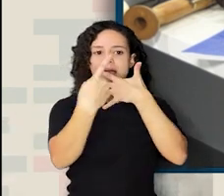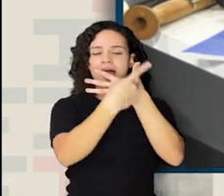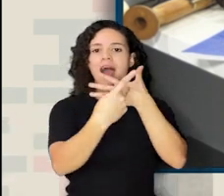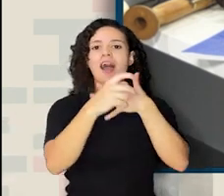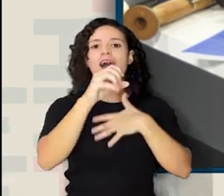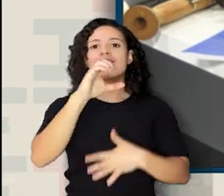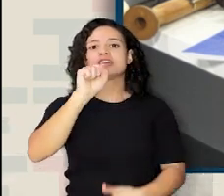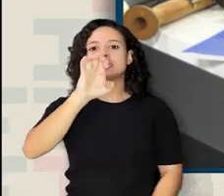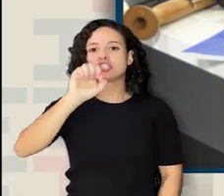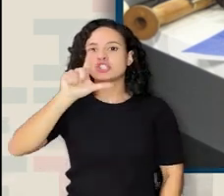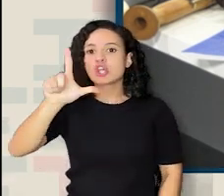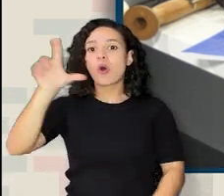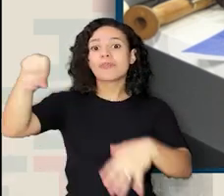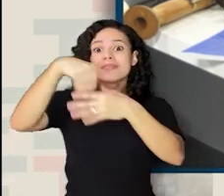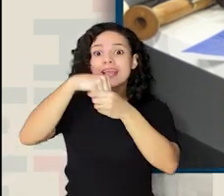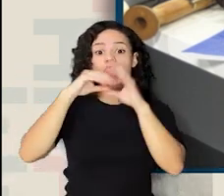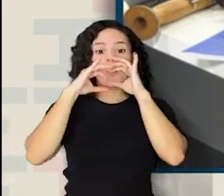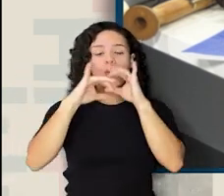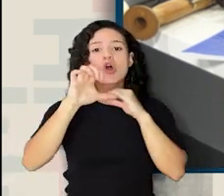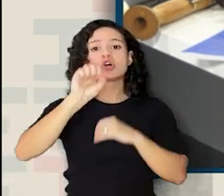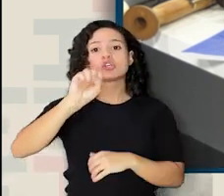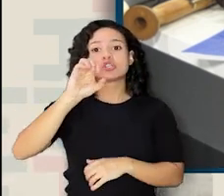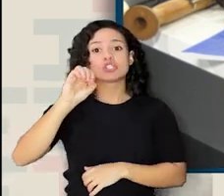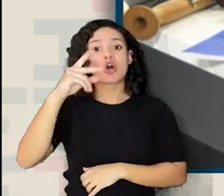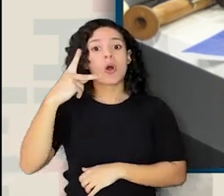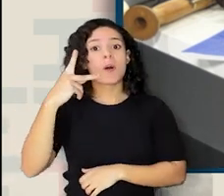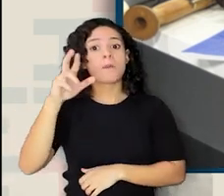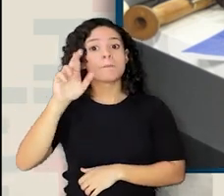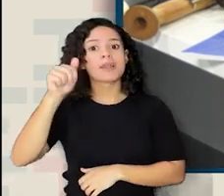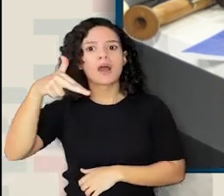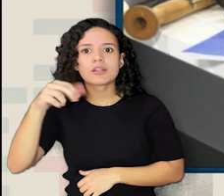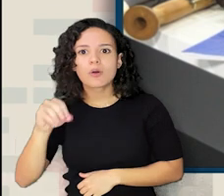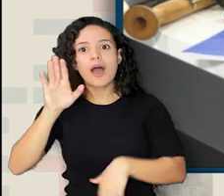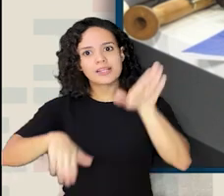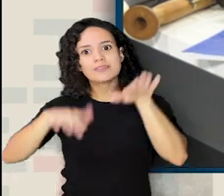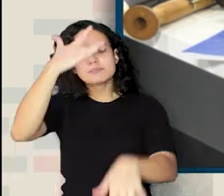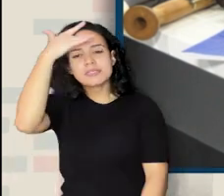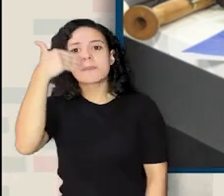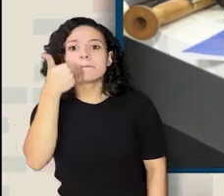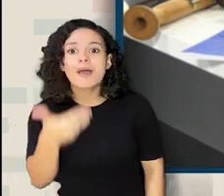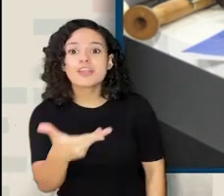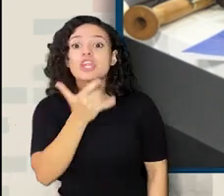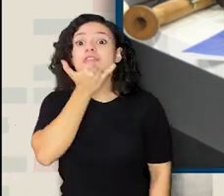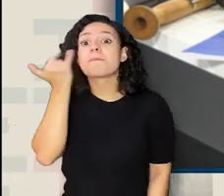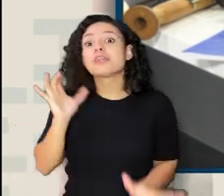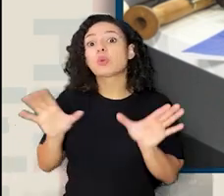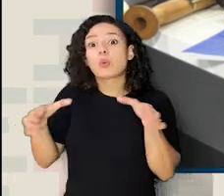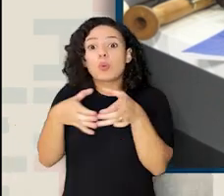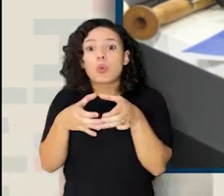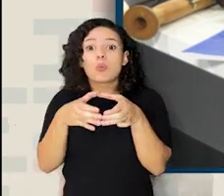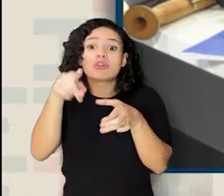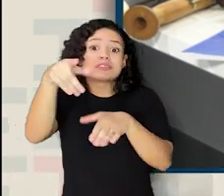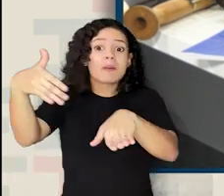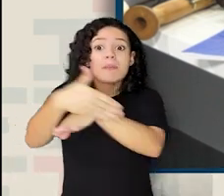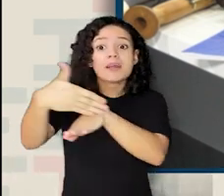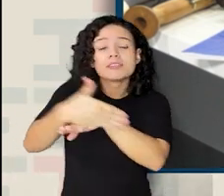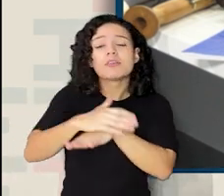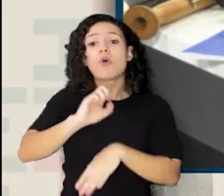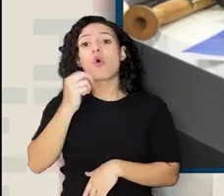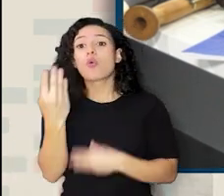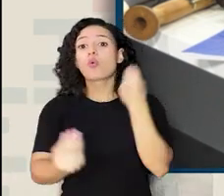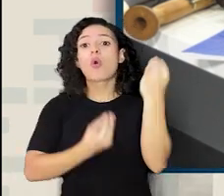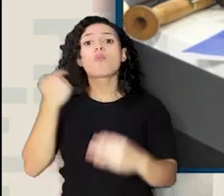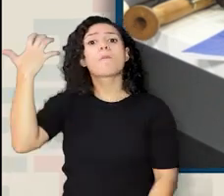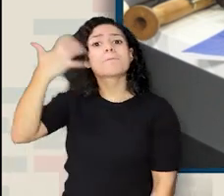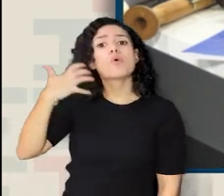de Sol num soprano. Às vezes, isso é pedido para você, dependendo do grupo que